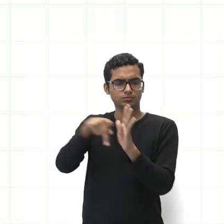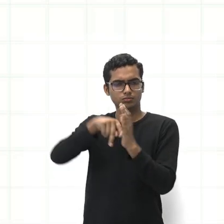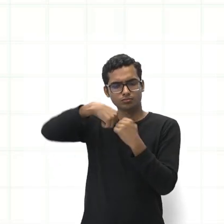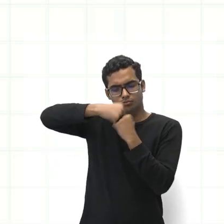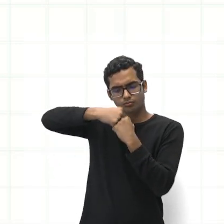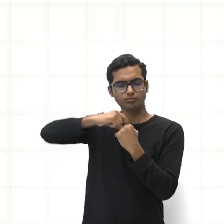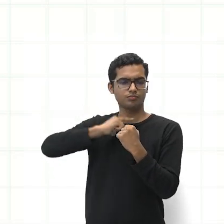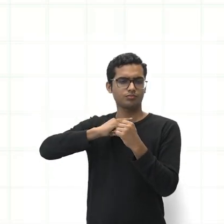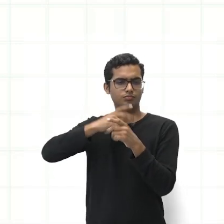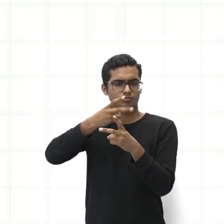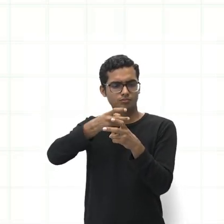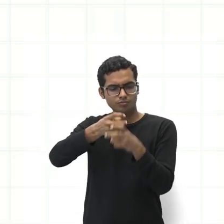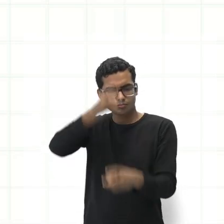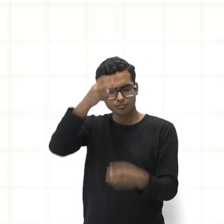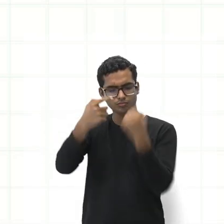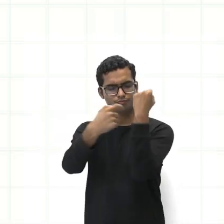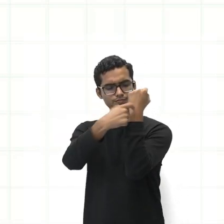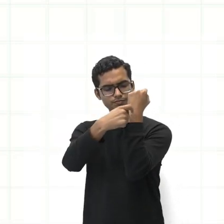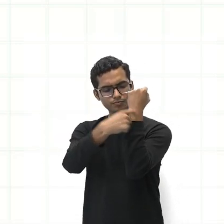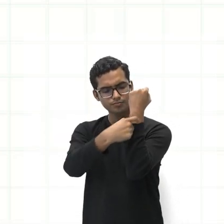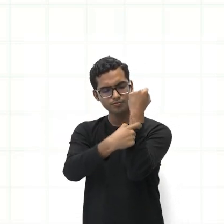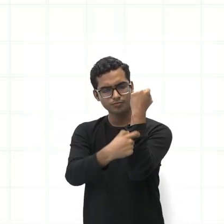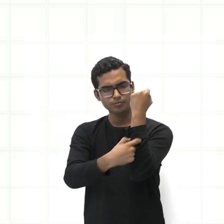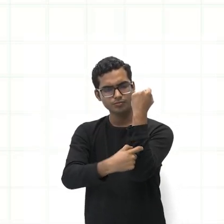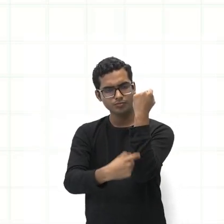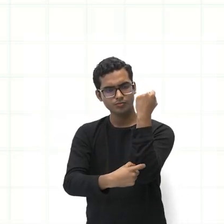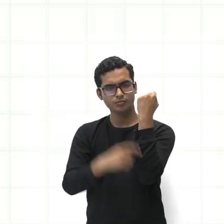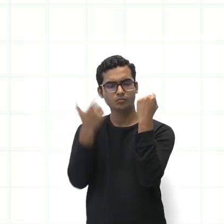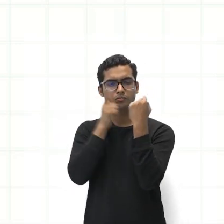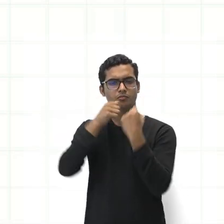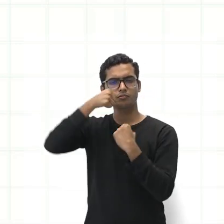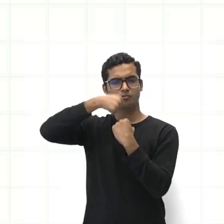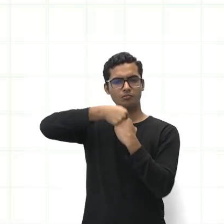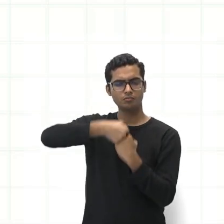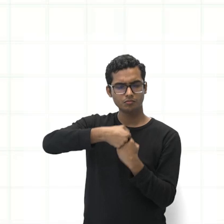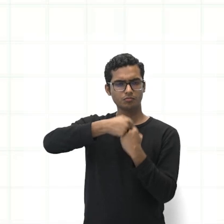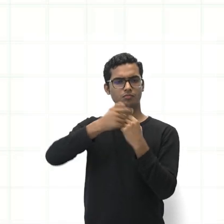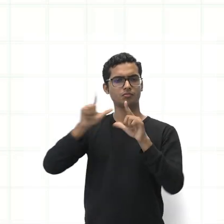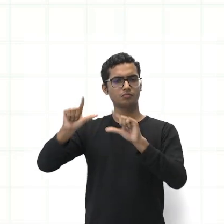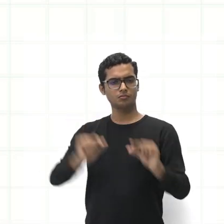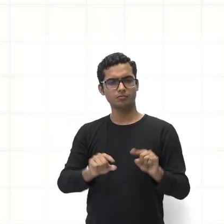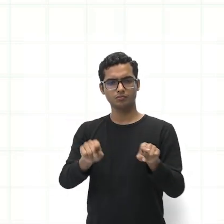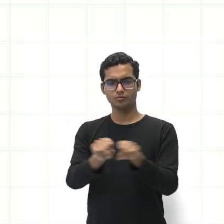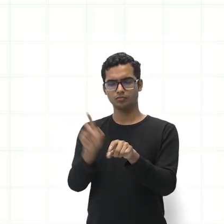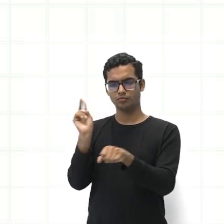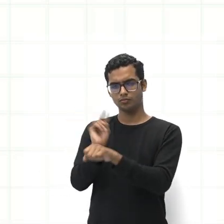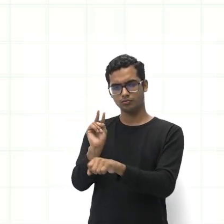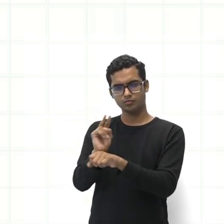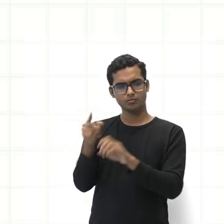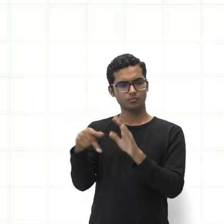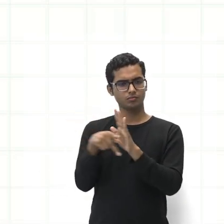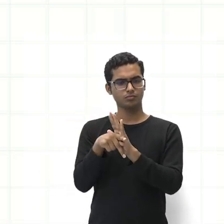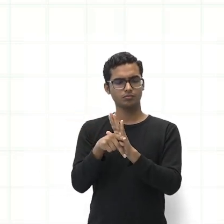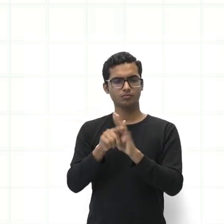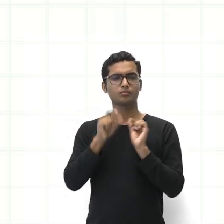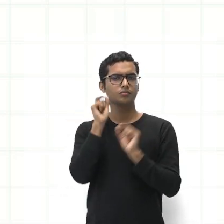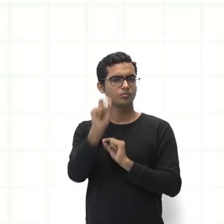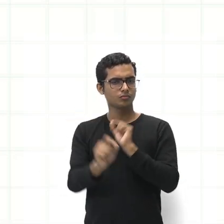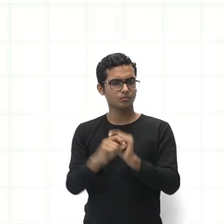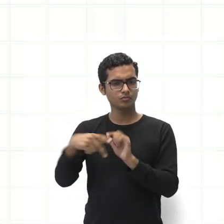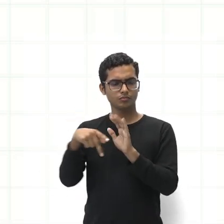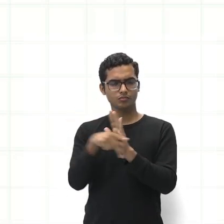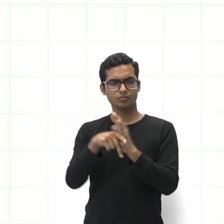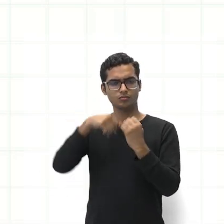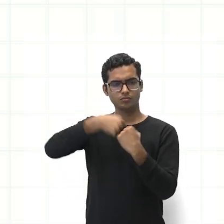função o quê? Diminuir o impacto, né? E preservar aqui também o quê? A